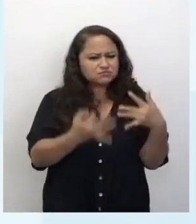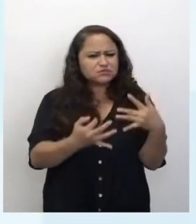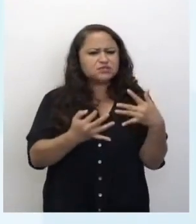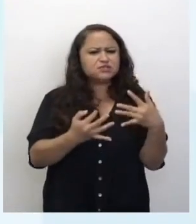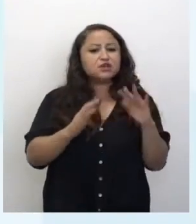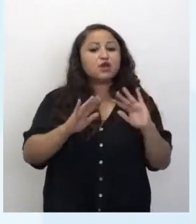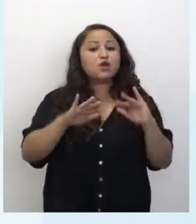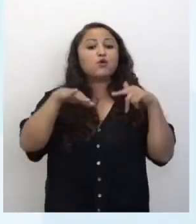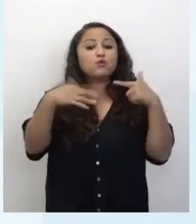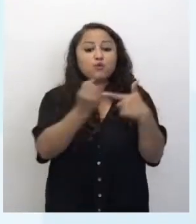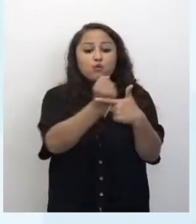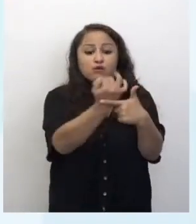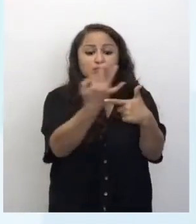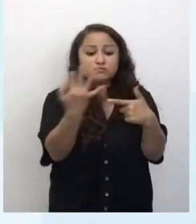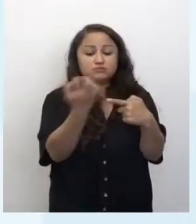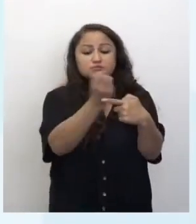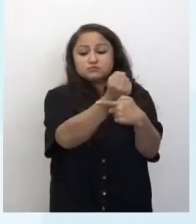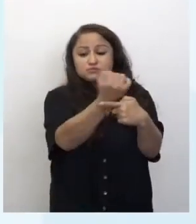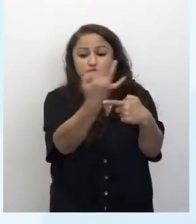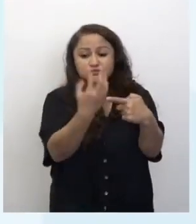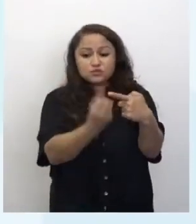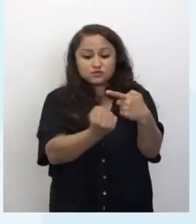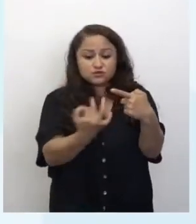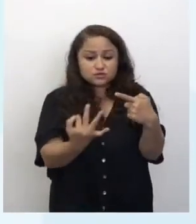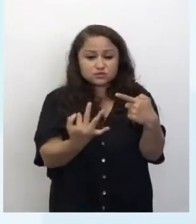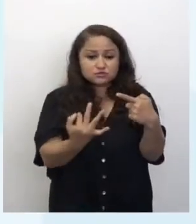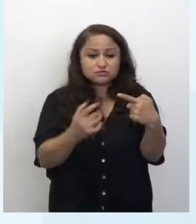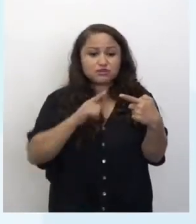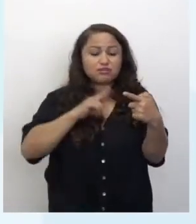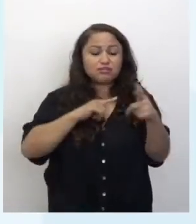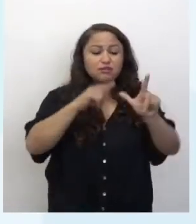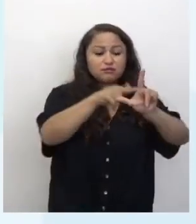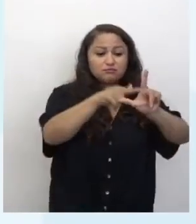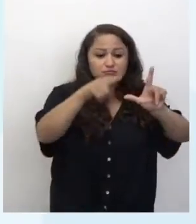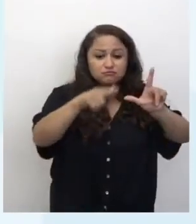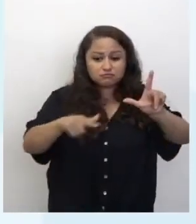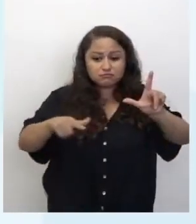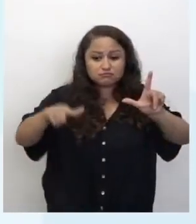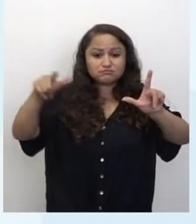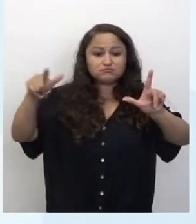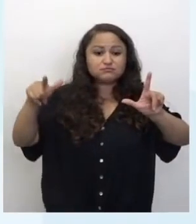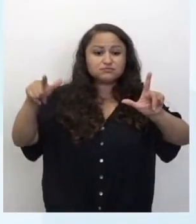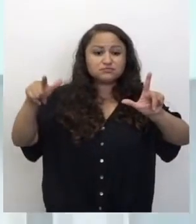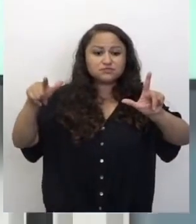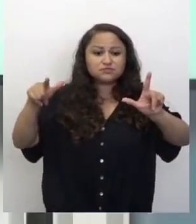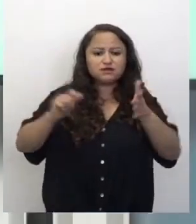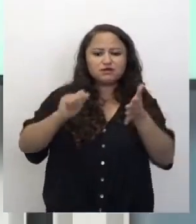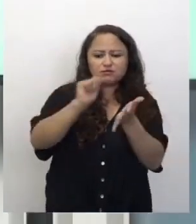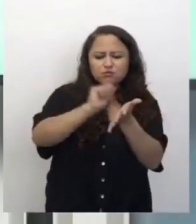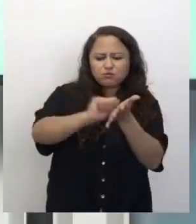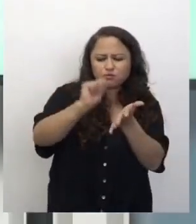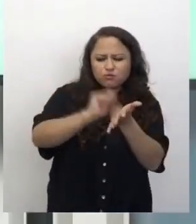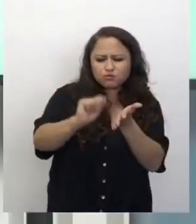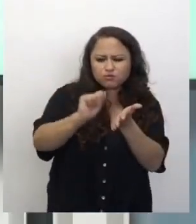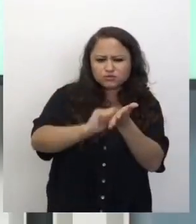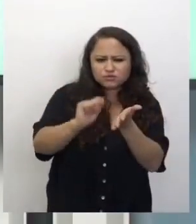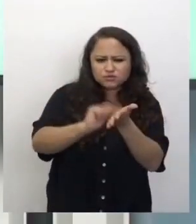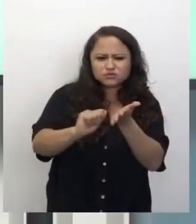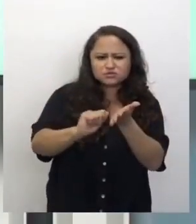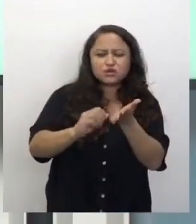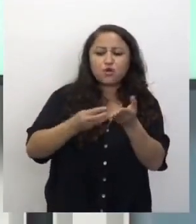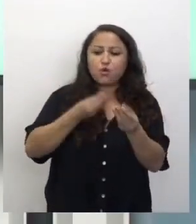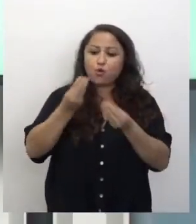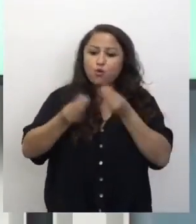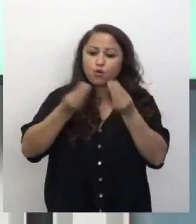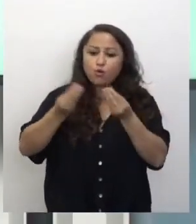a função deste gráfico. Então, lembra da dica? Rascunhe a função cosseno como você